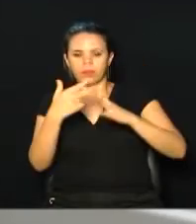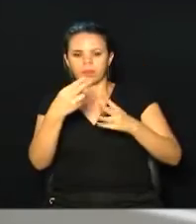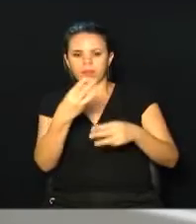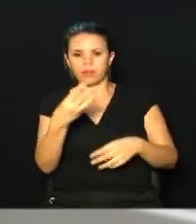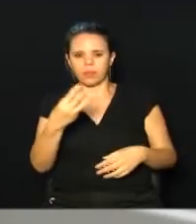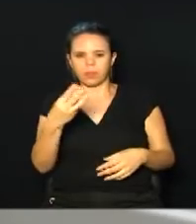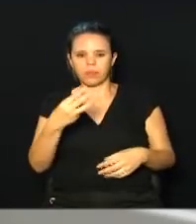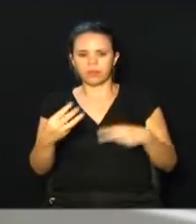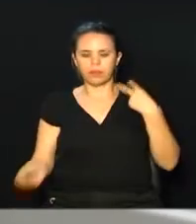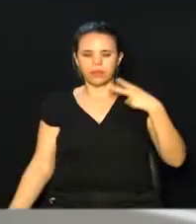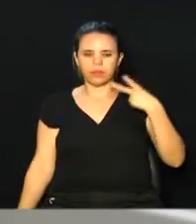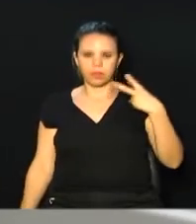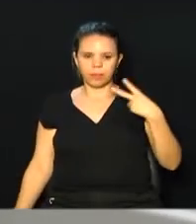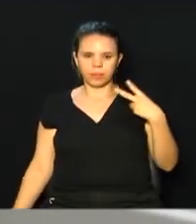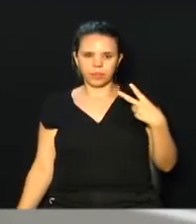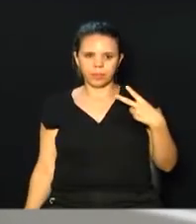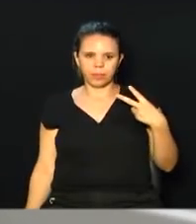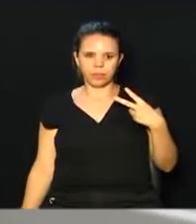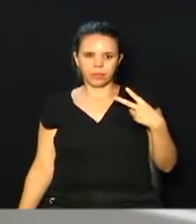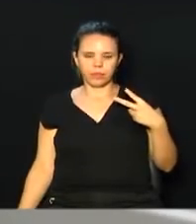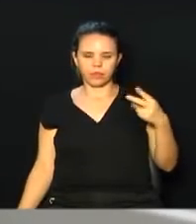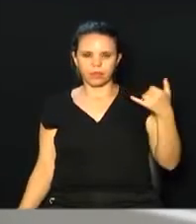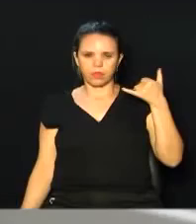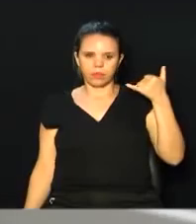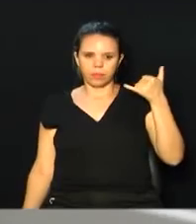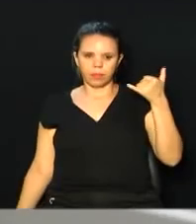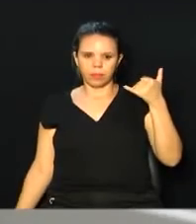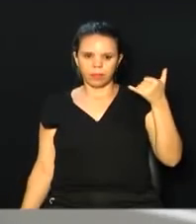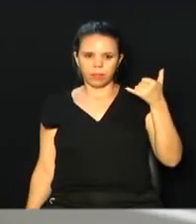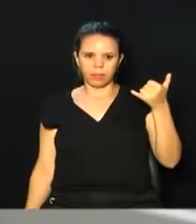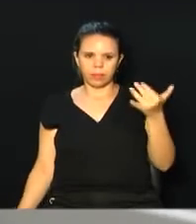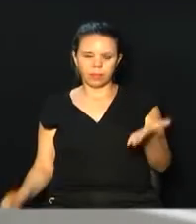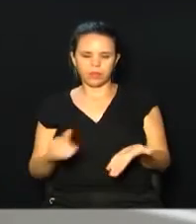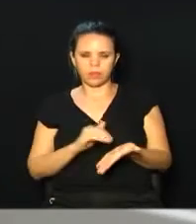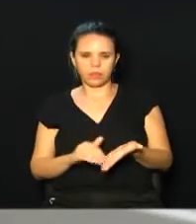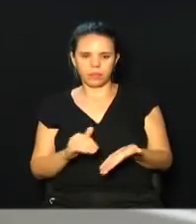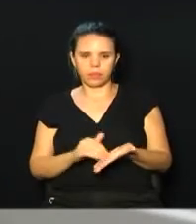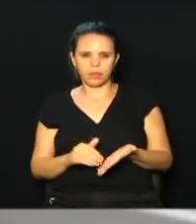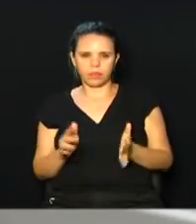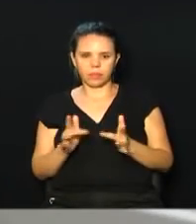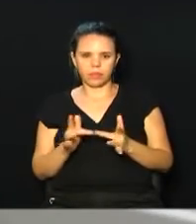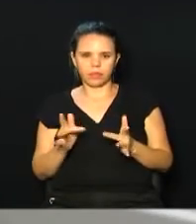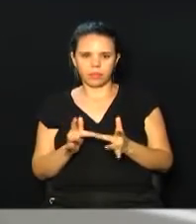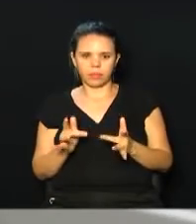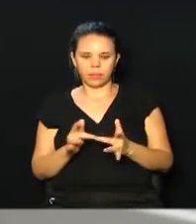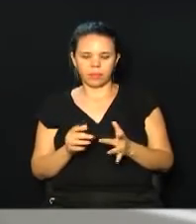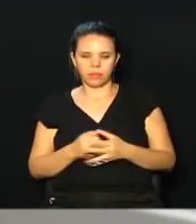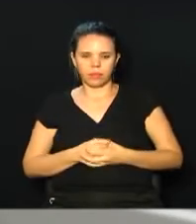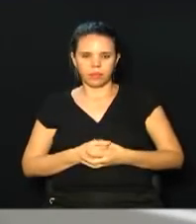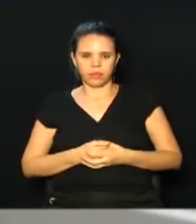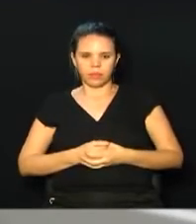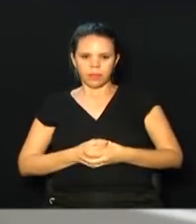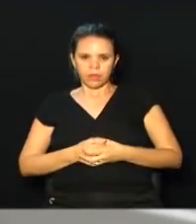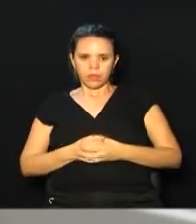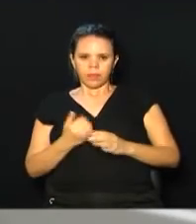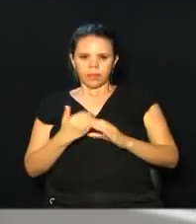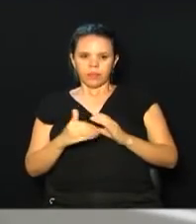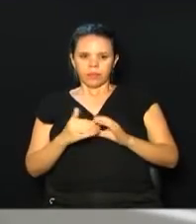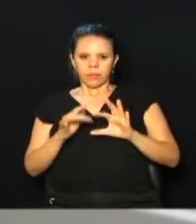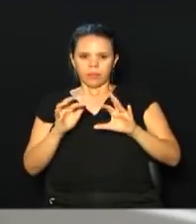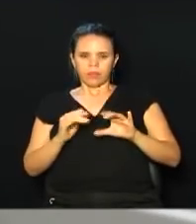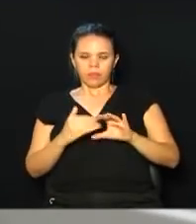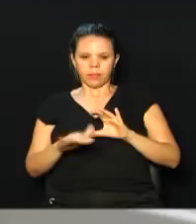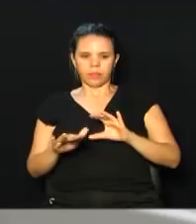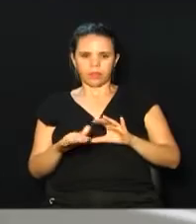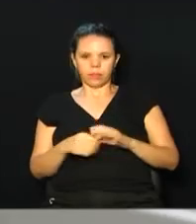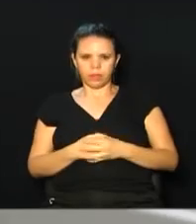33 vereadores, com o telefone do gabinete de cada vereador. Também você tem o e-mail de cada vereador